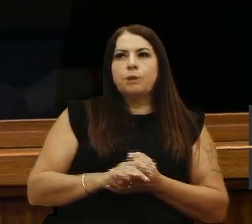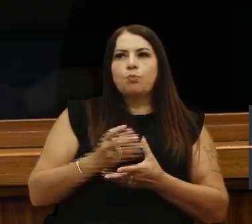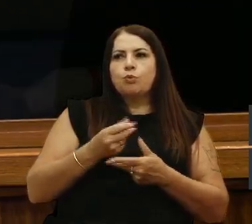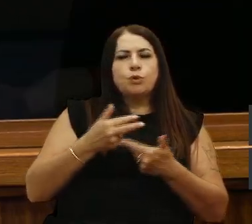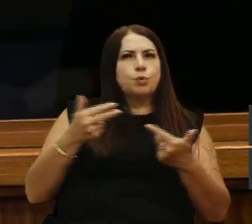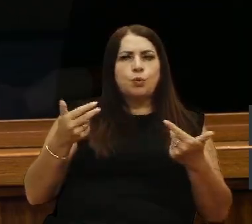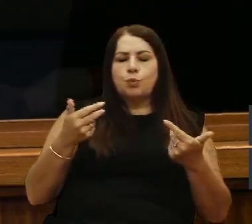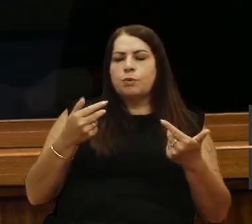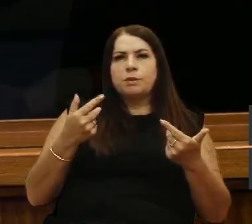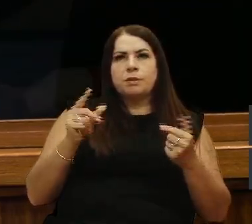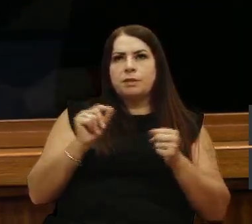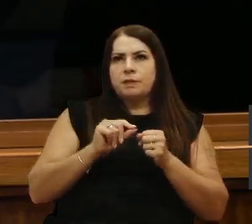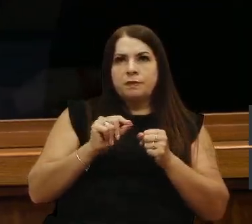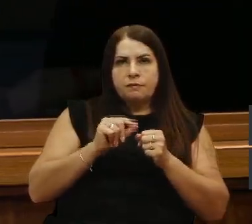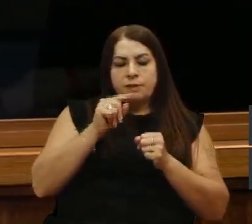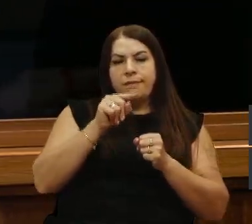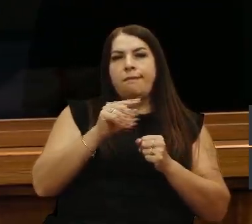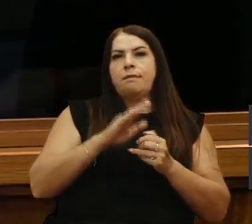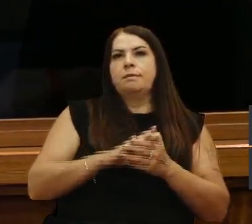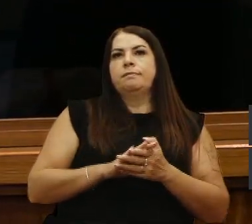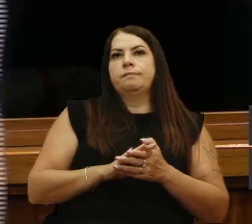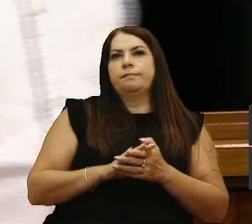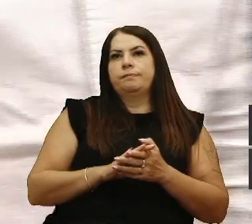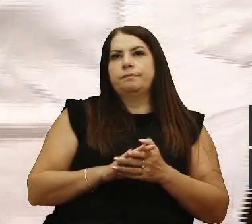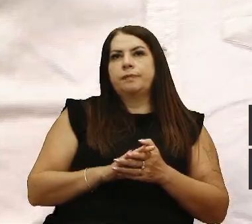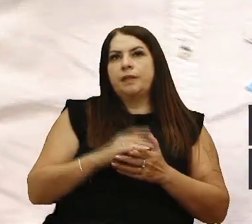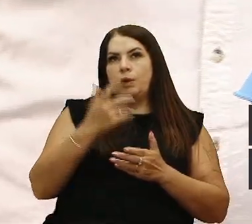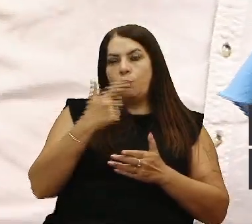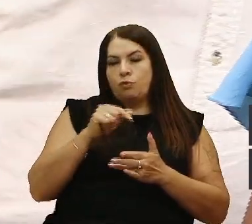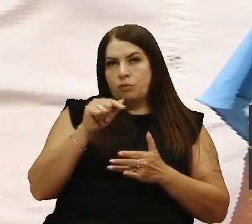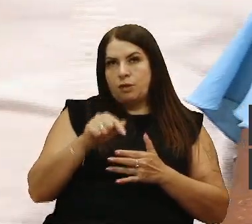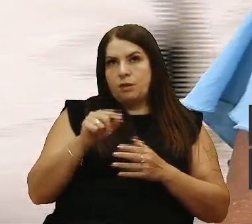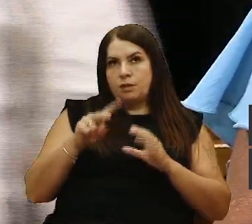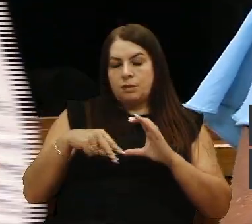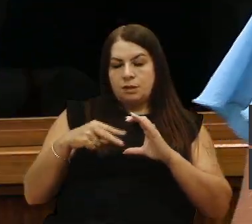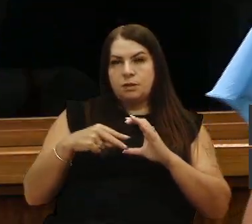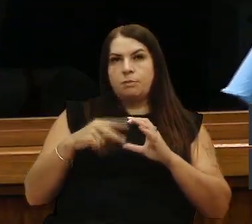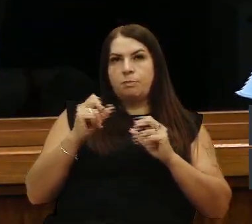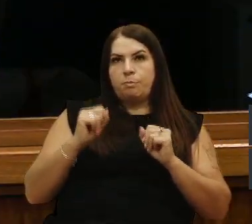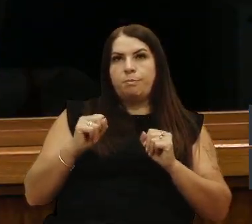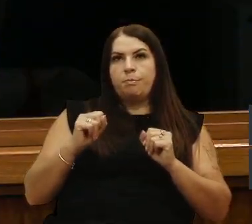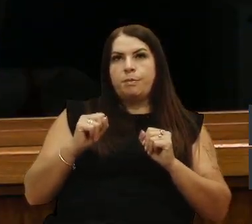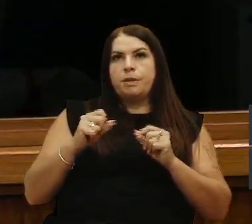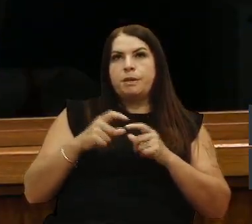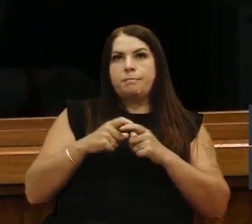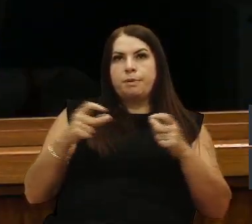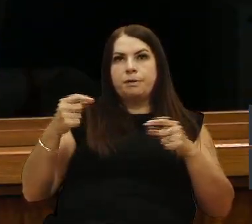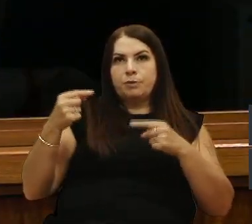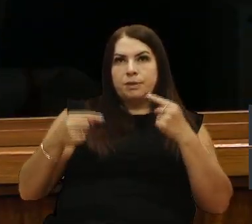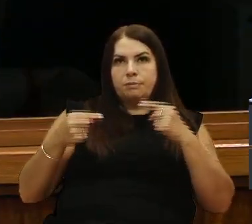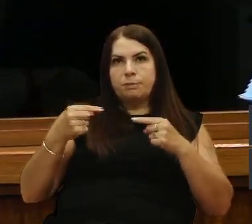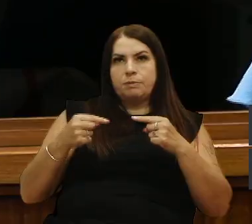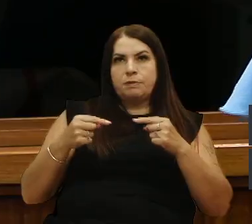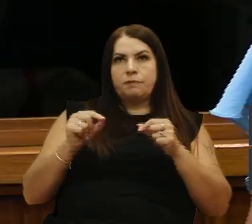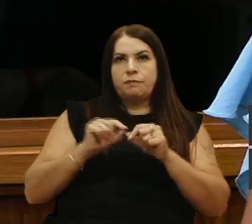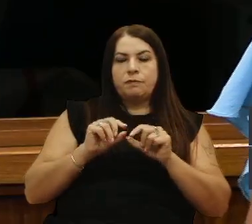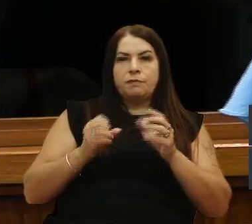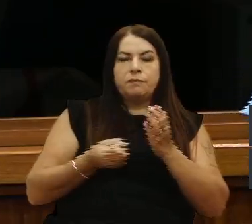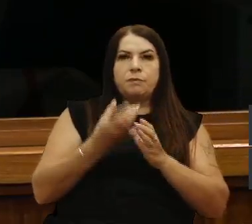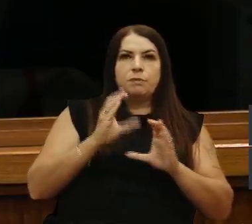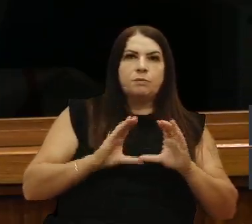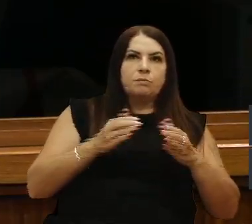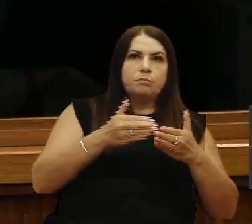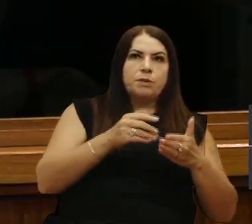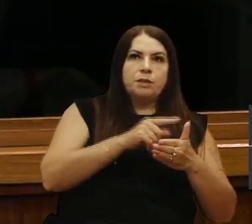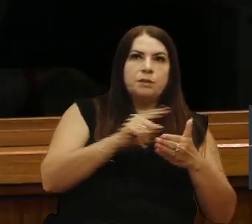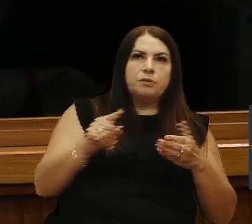que tem de ser feita lá, e acho que aqui na Câmara a gente pode ampliar esse debate, formar até uma comissão